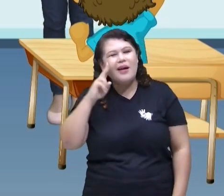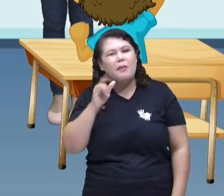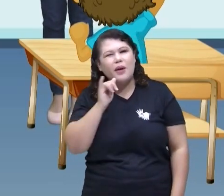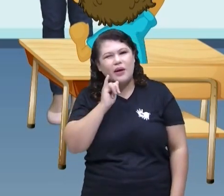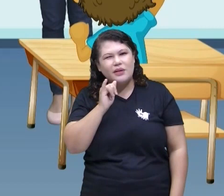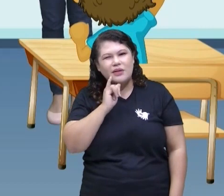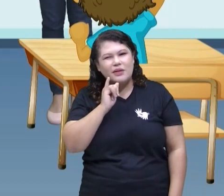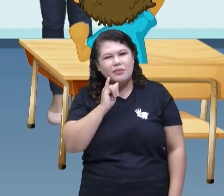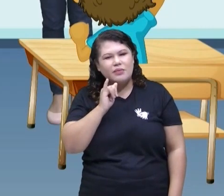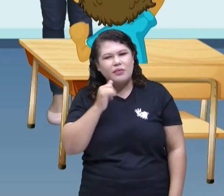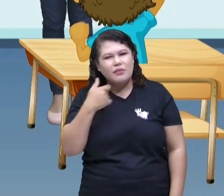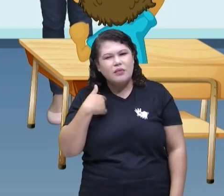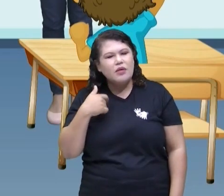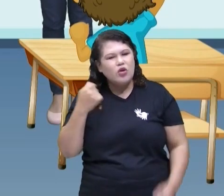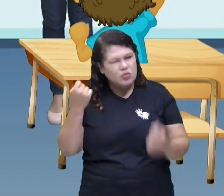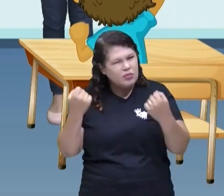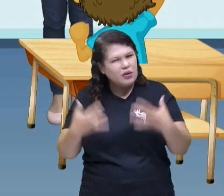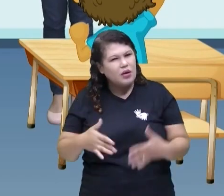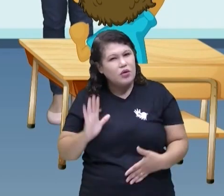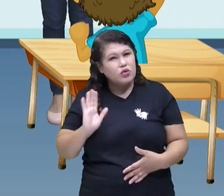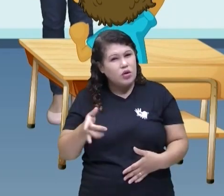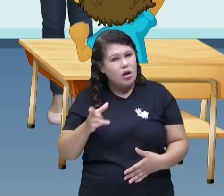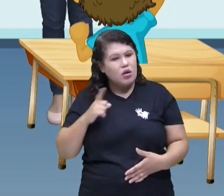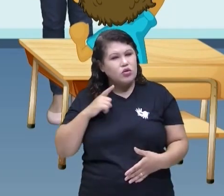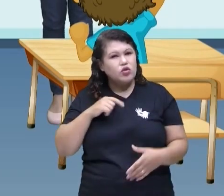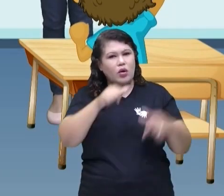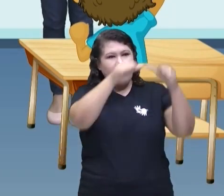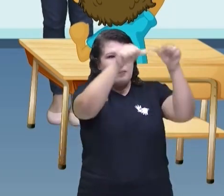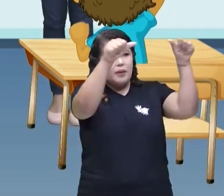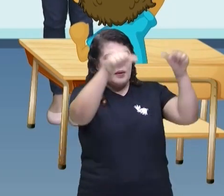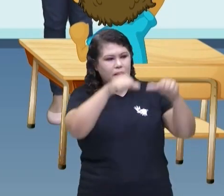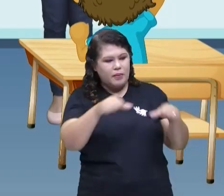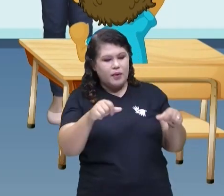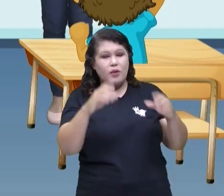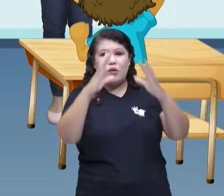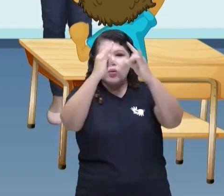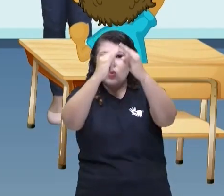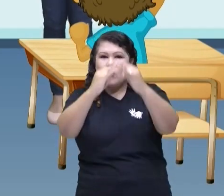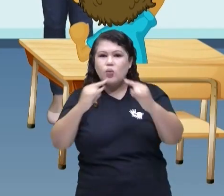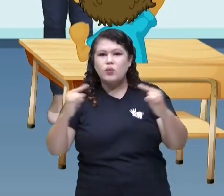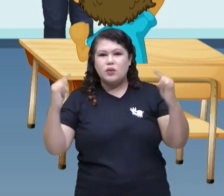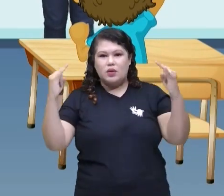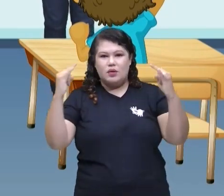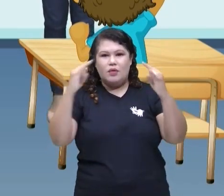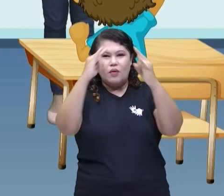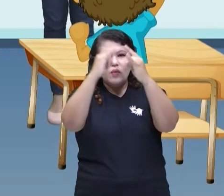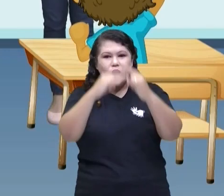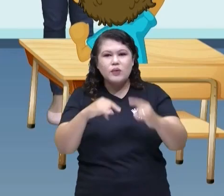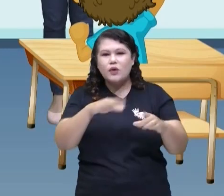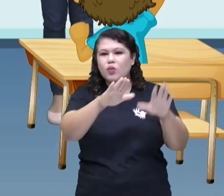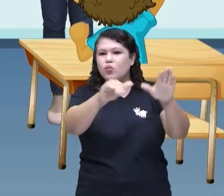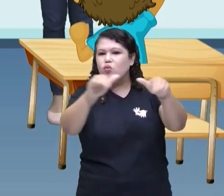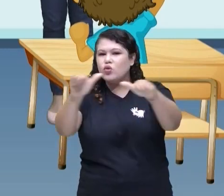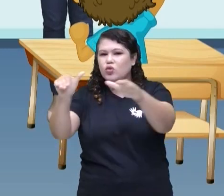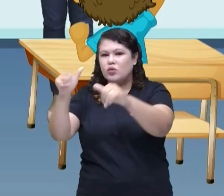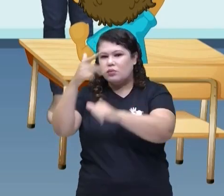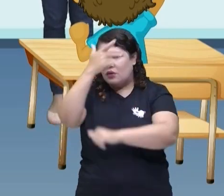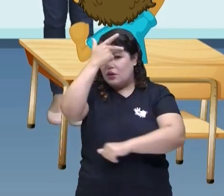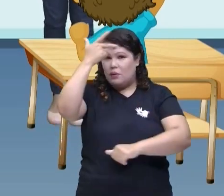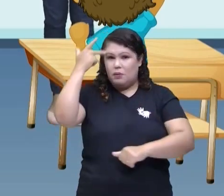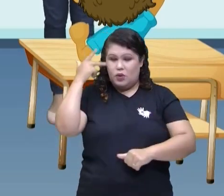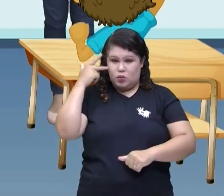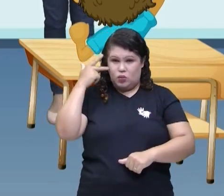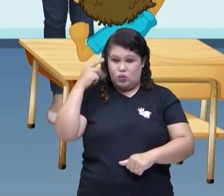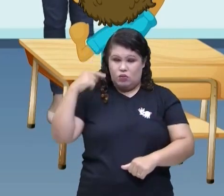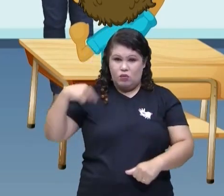de hoje que tinha um cartaz do circo? O circo ele estava chamando as pessoas para